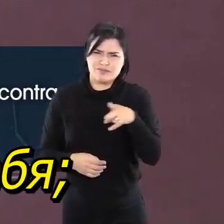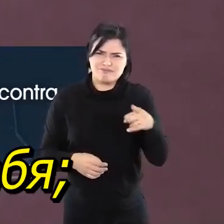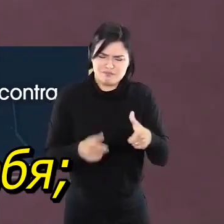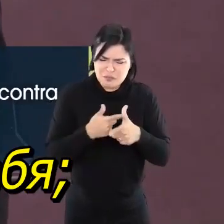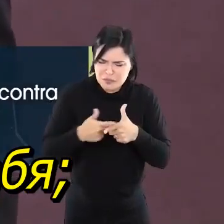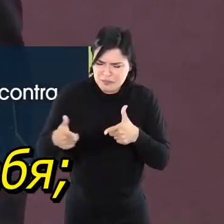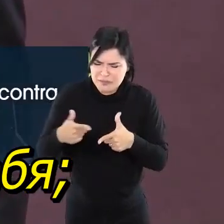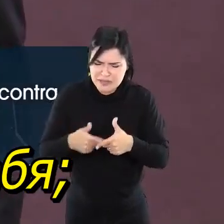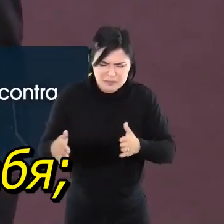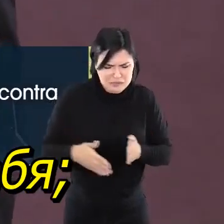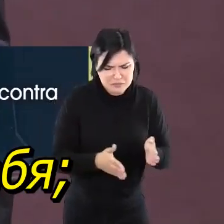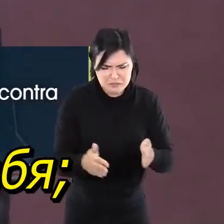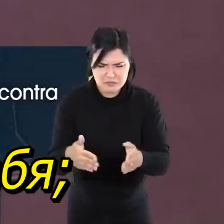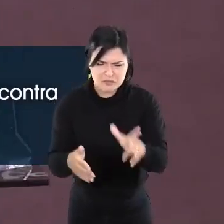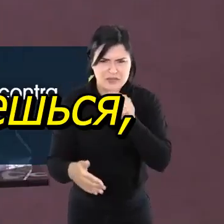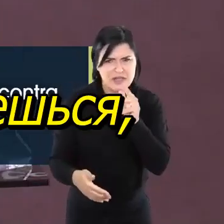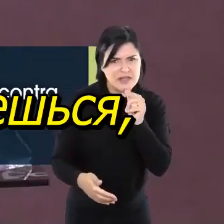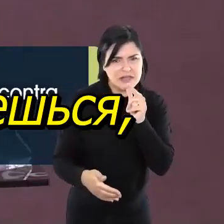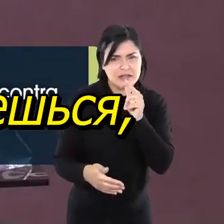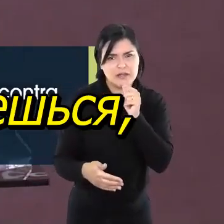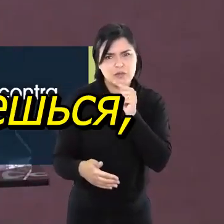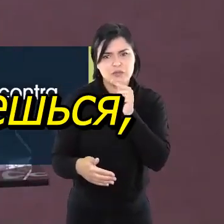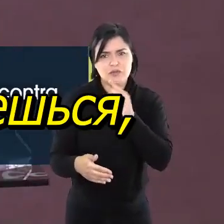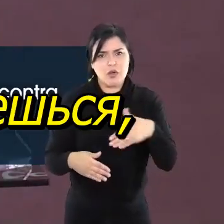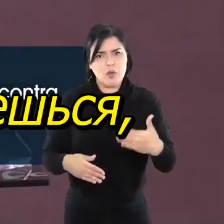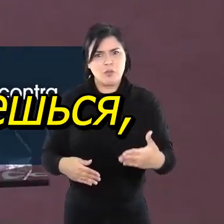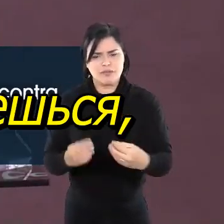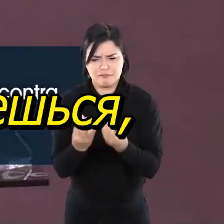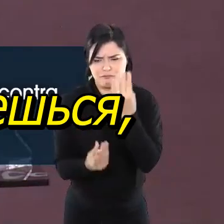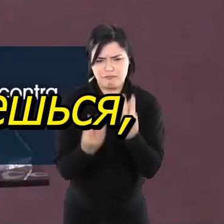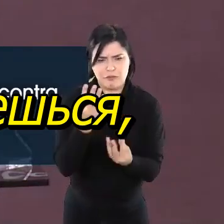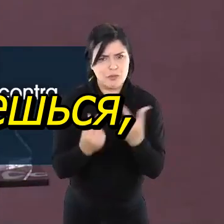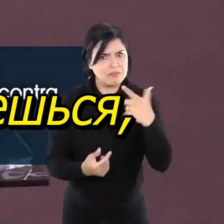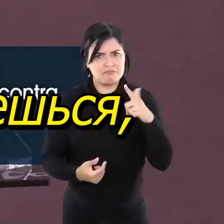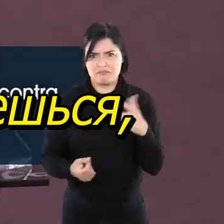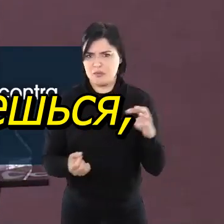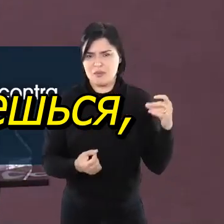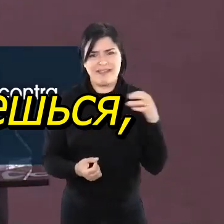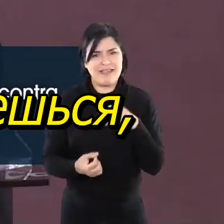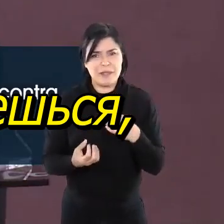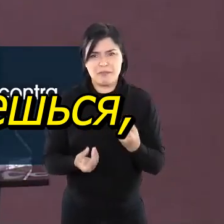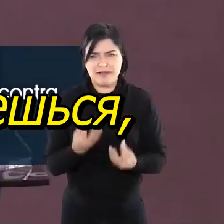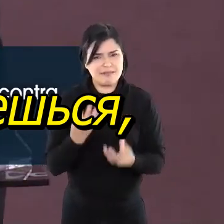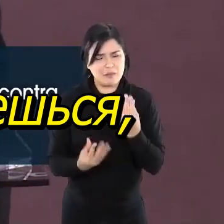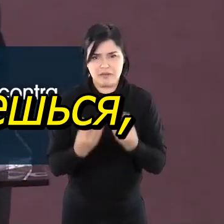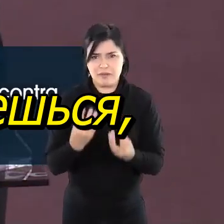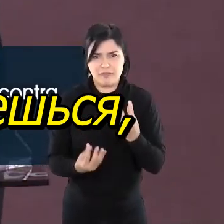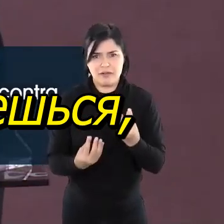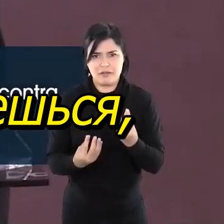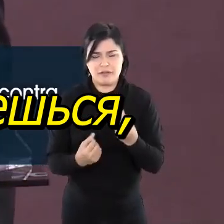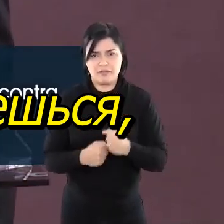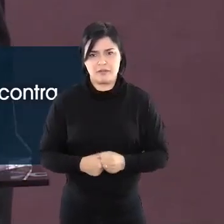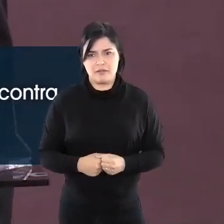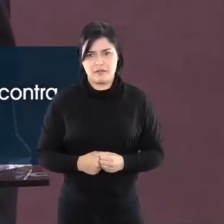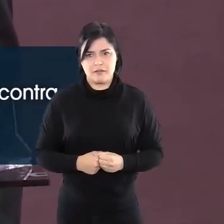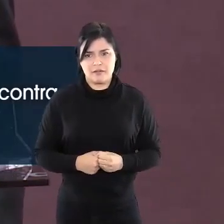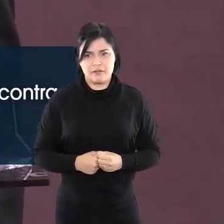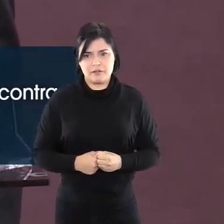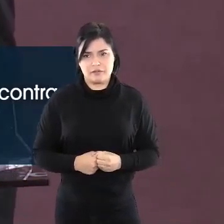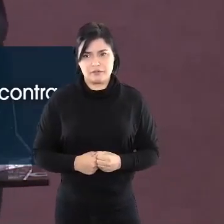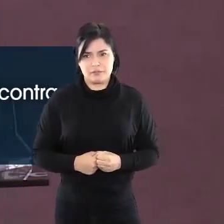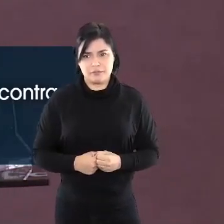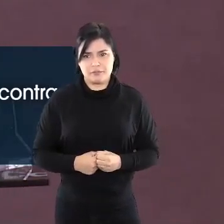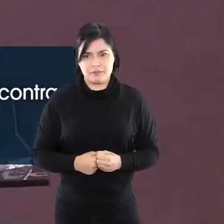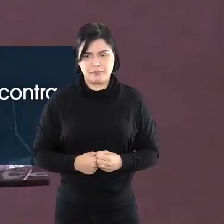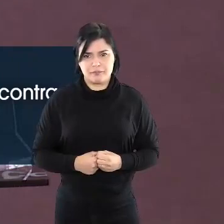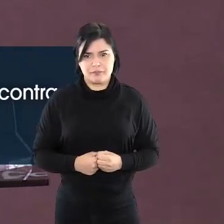pelos rios, eles não te submergirão. Quando passares pelo fogo, não te queimarás, nem a chama arderá em ti. O